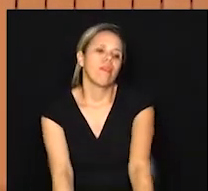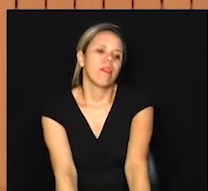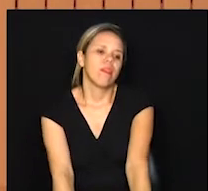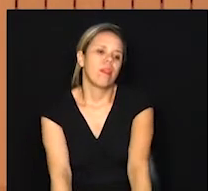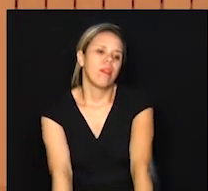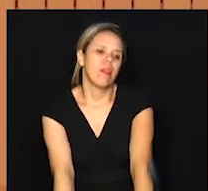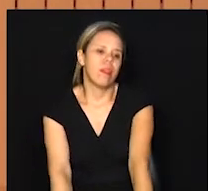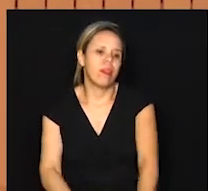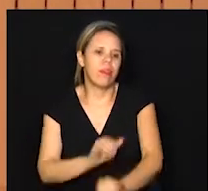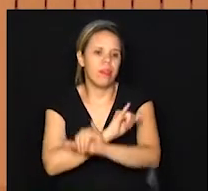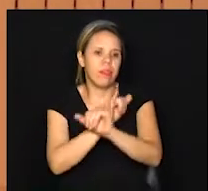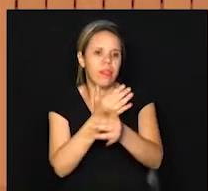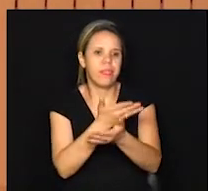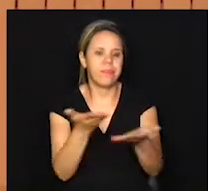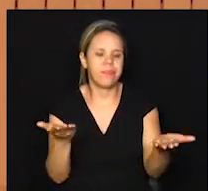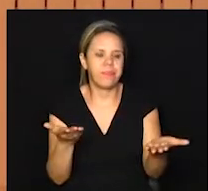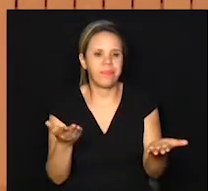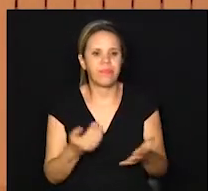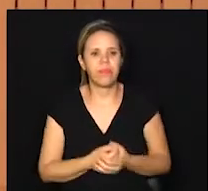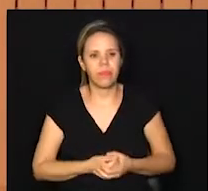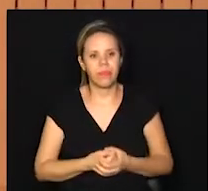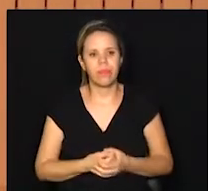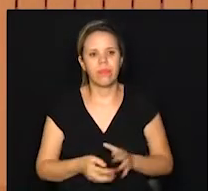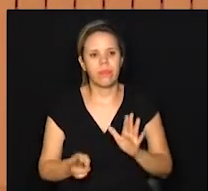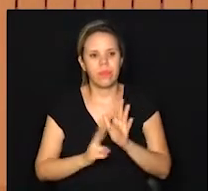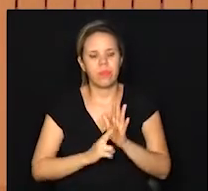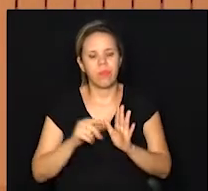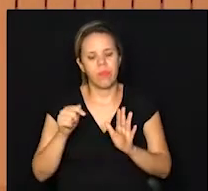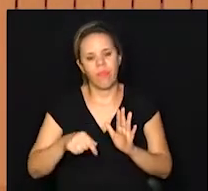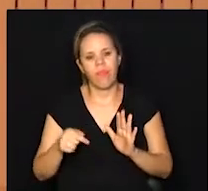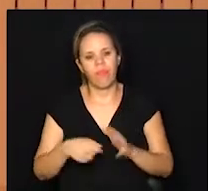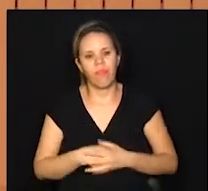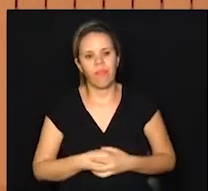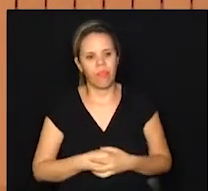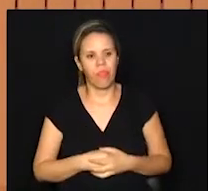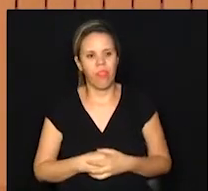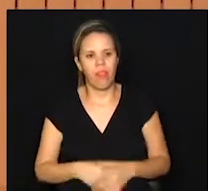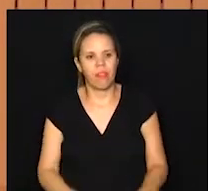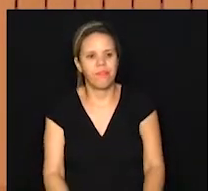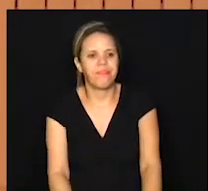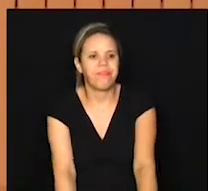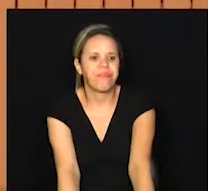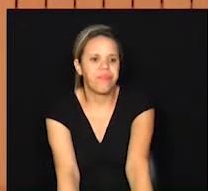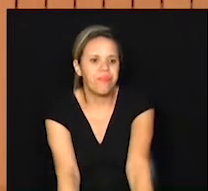comunicar a todos vocês que também, representando aqui o